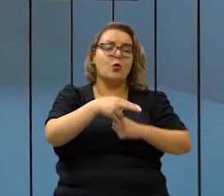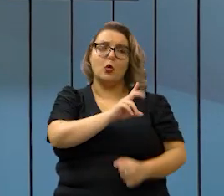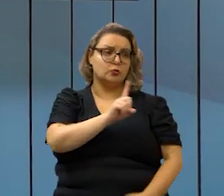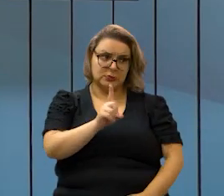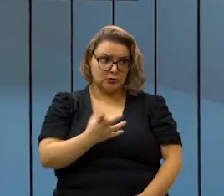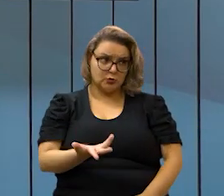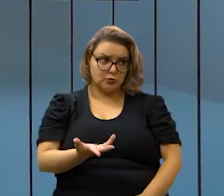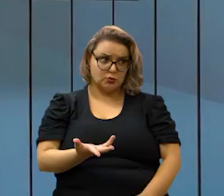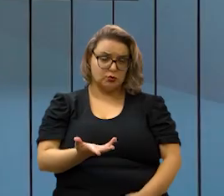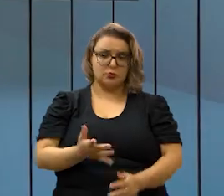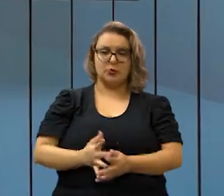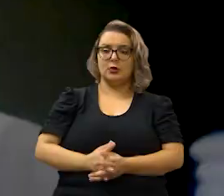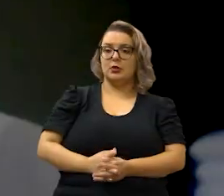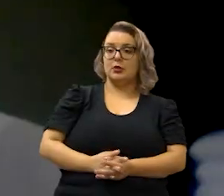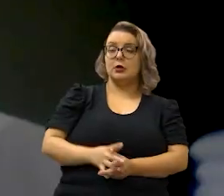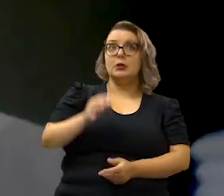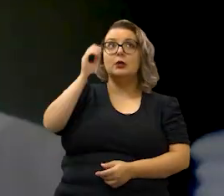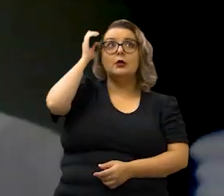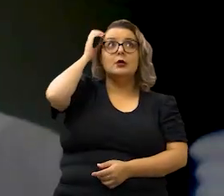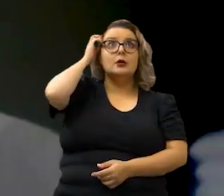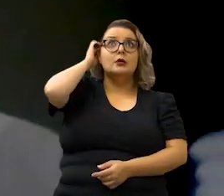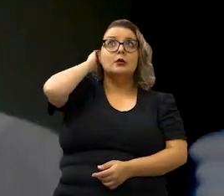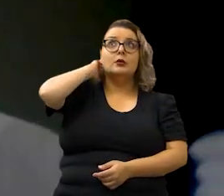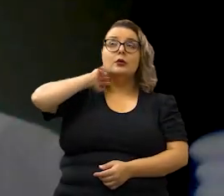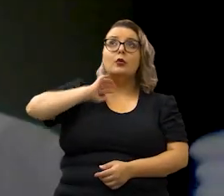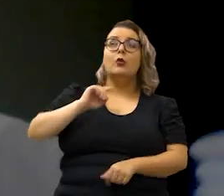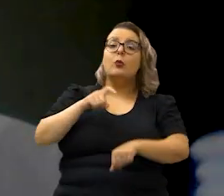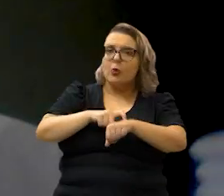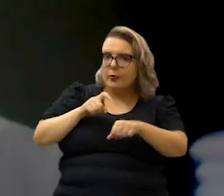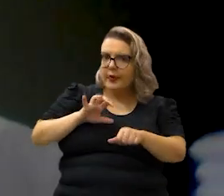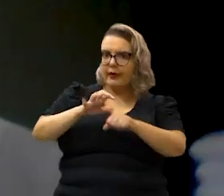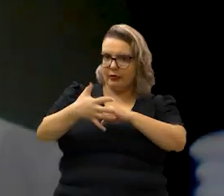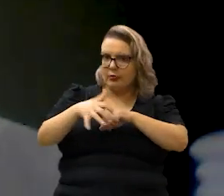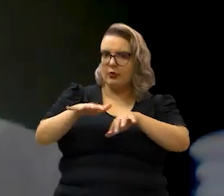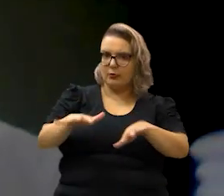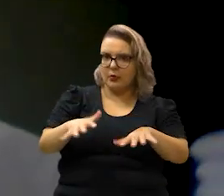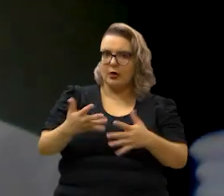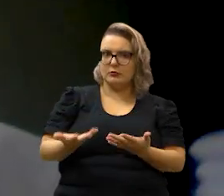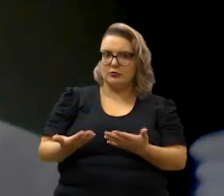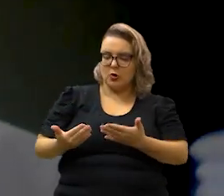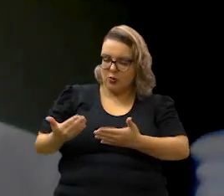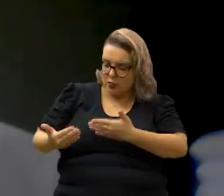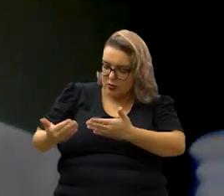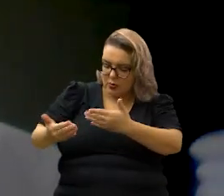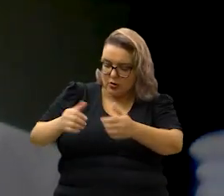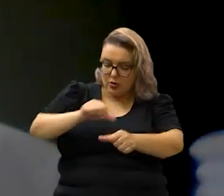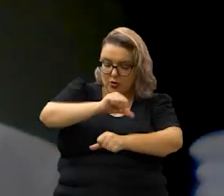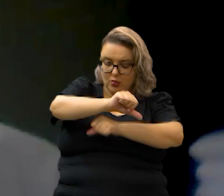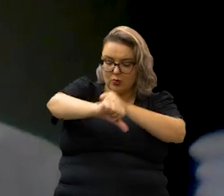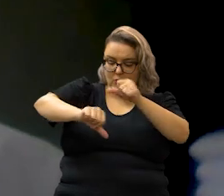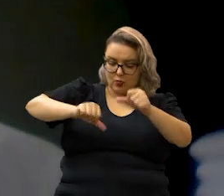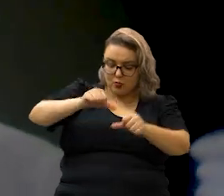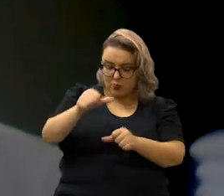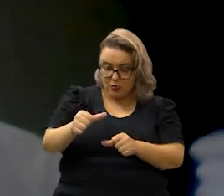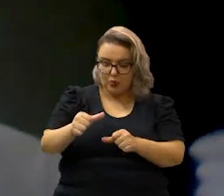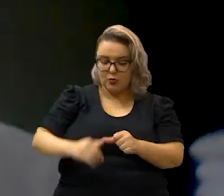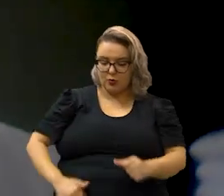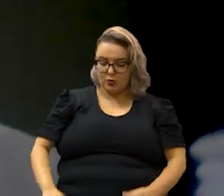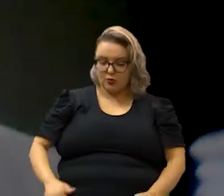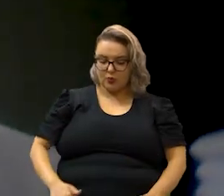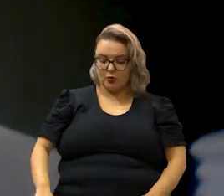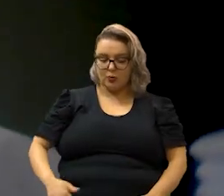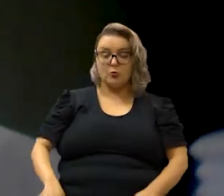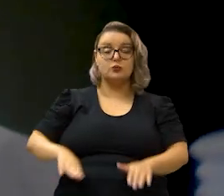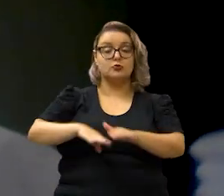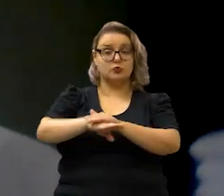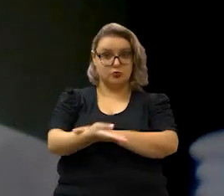não? Não, o momento da pandemia, ele cursou com mudanças substanciais